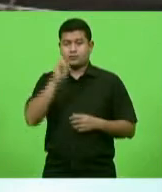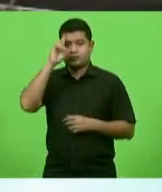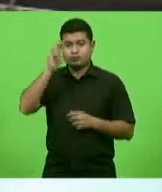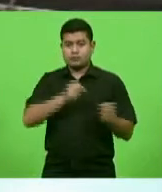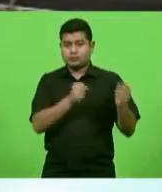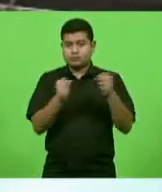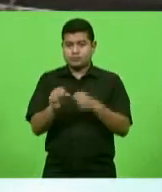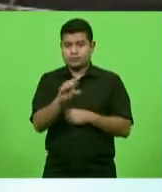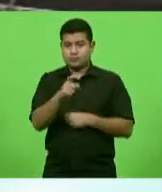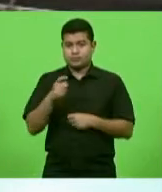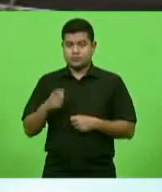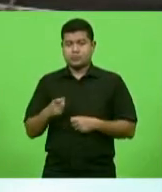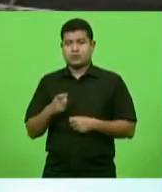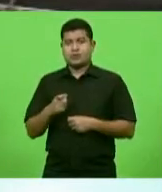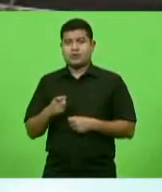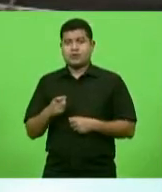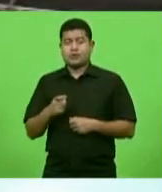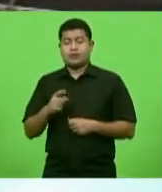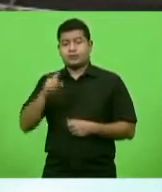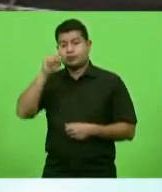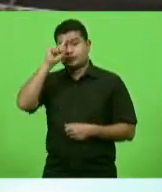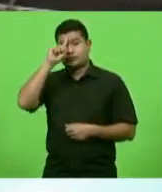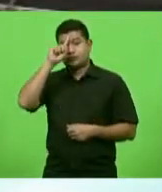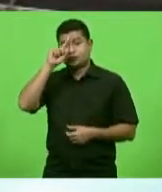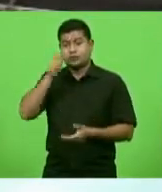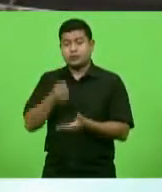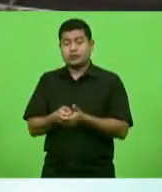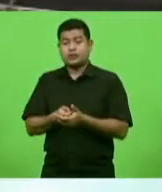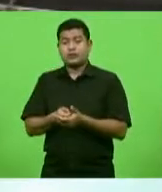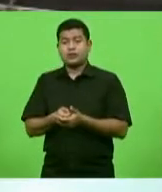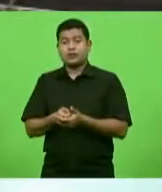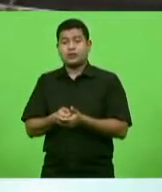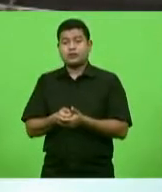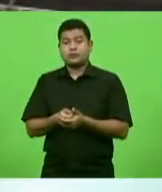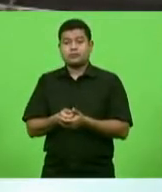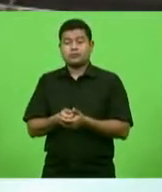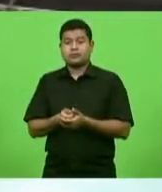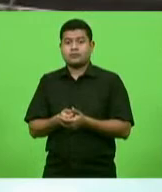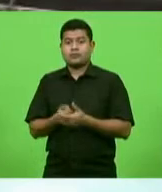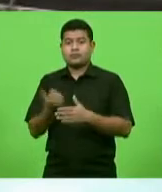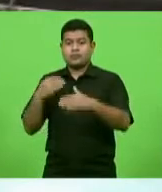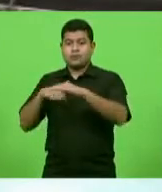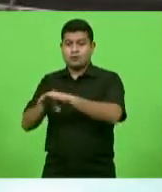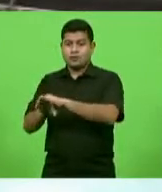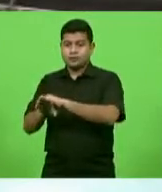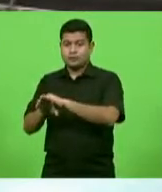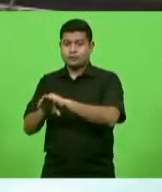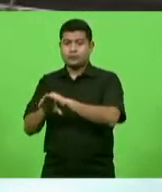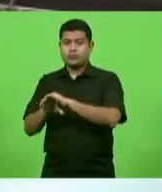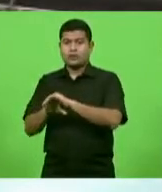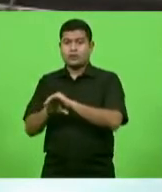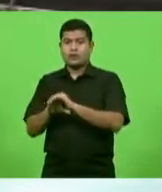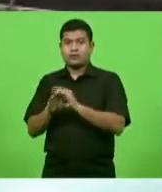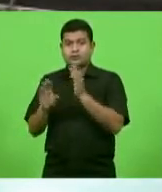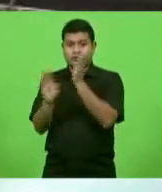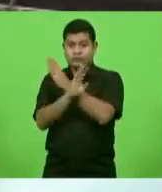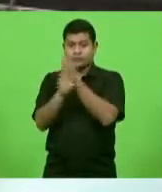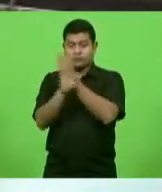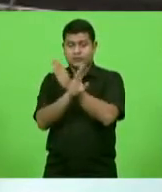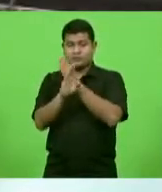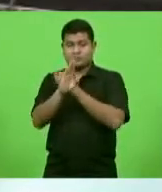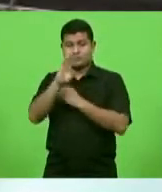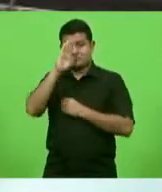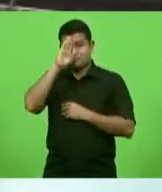justificar a propositura da demanda judicial, determina o arquivamento do presente inquérito civil